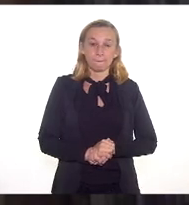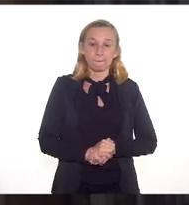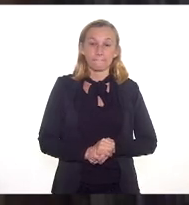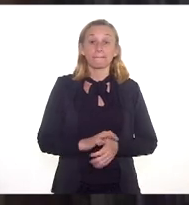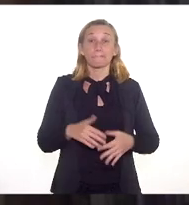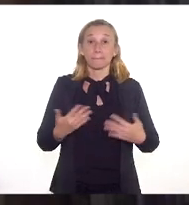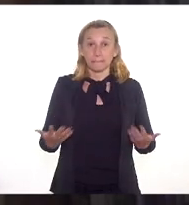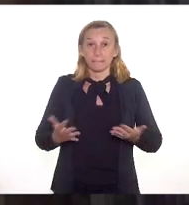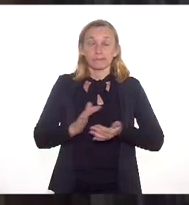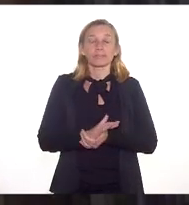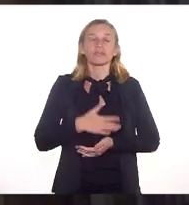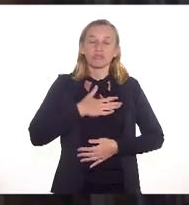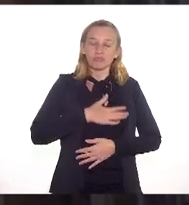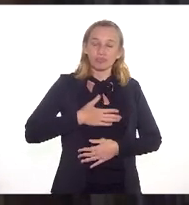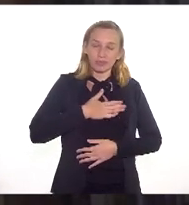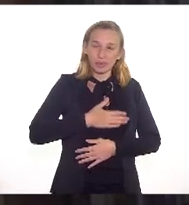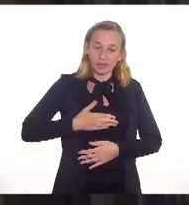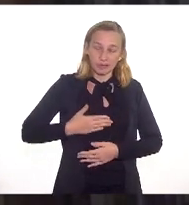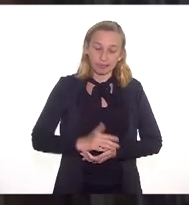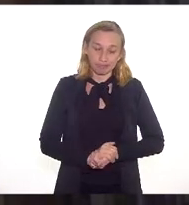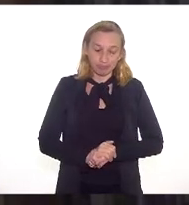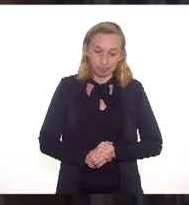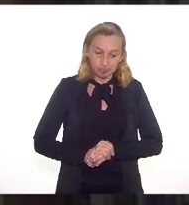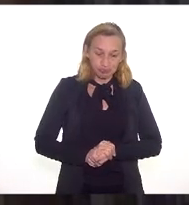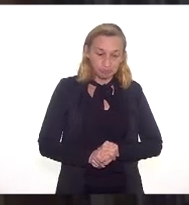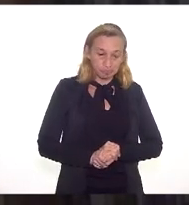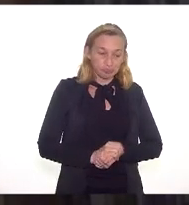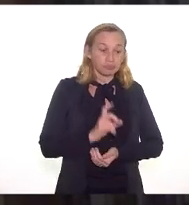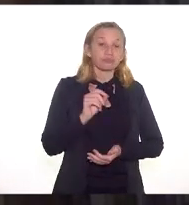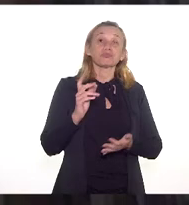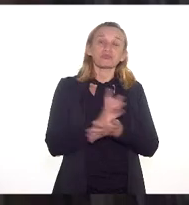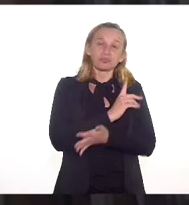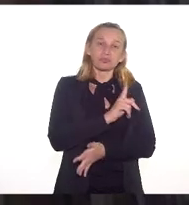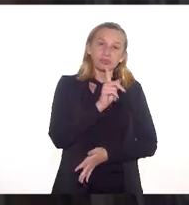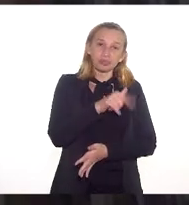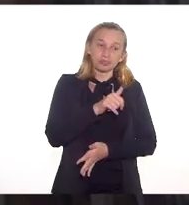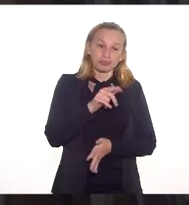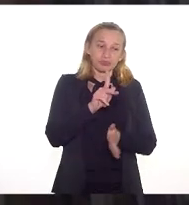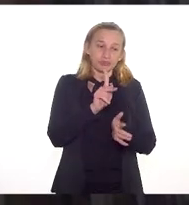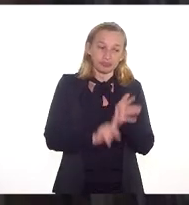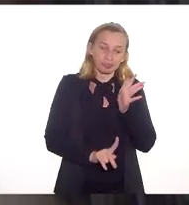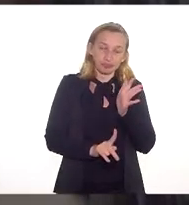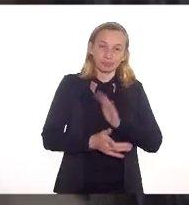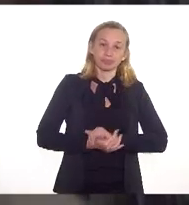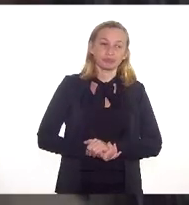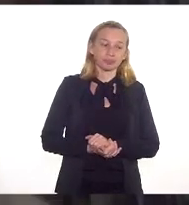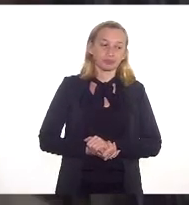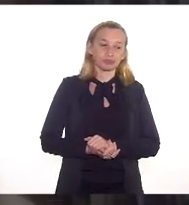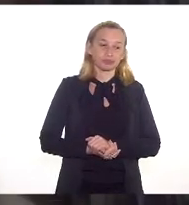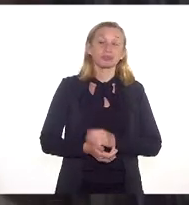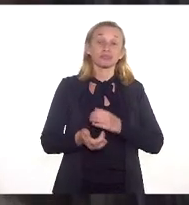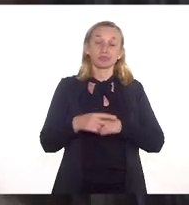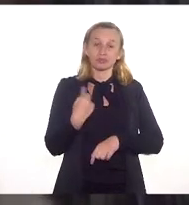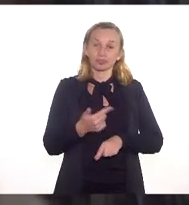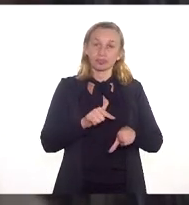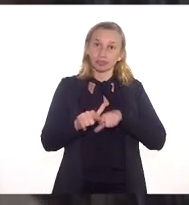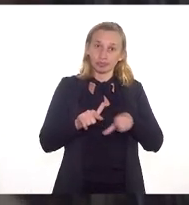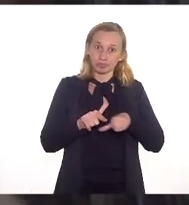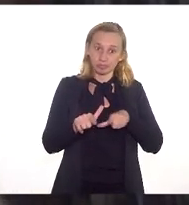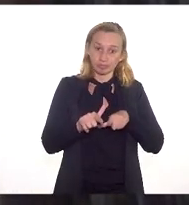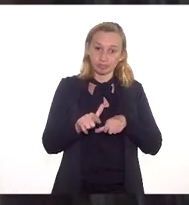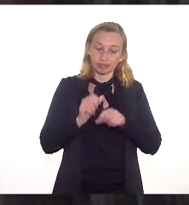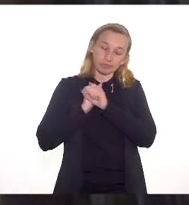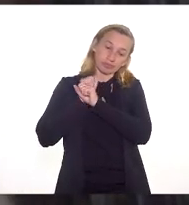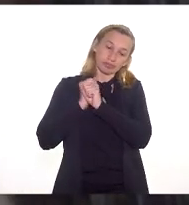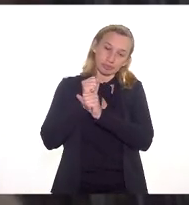Então, eu gostaria, porque o que acontece é o seguinte, é um projeto que trabalhamos durante muito